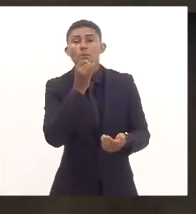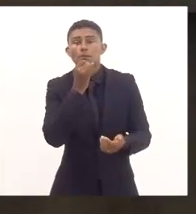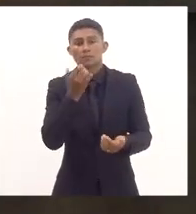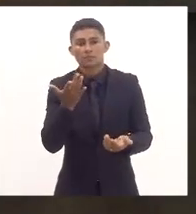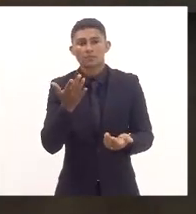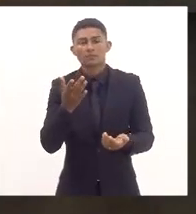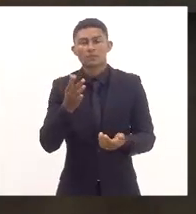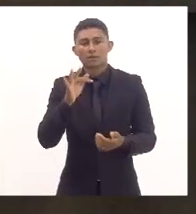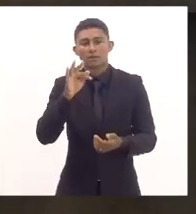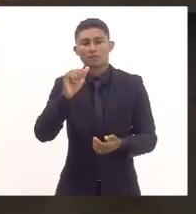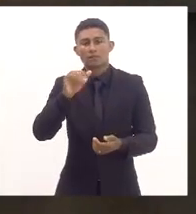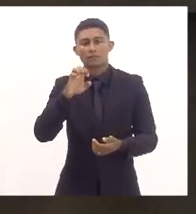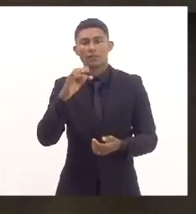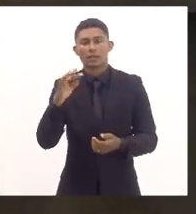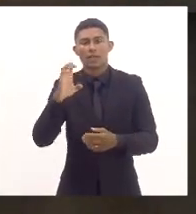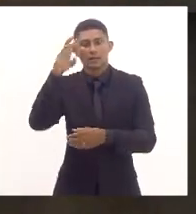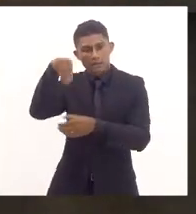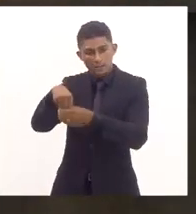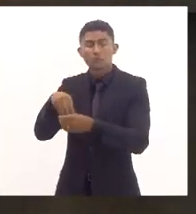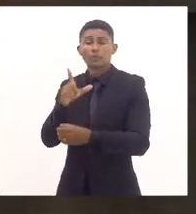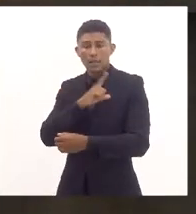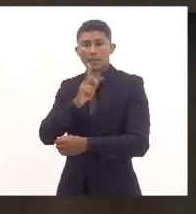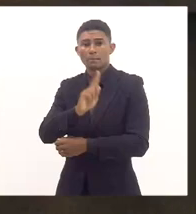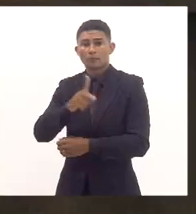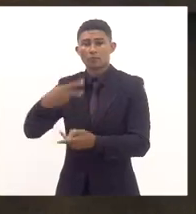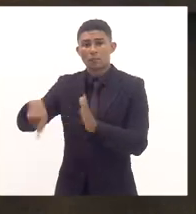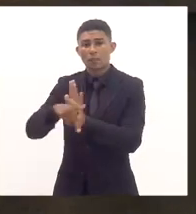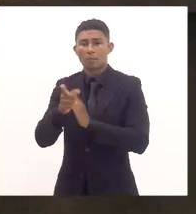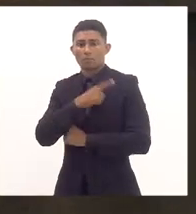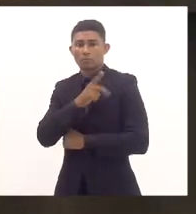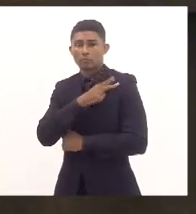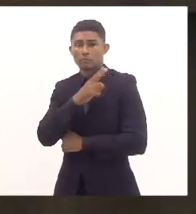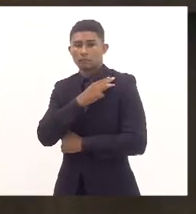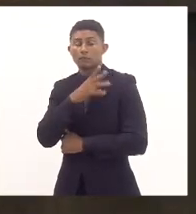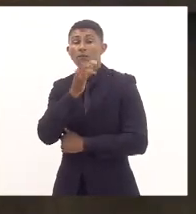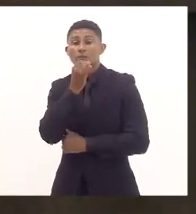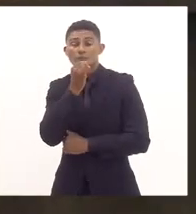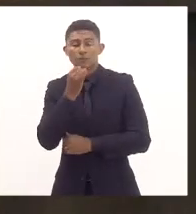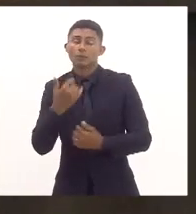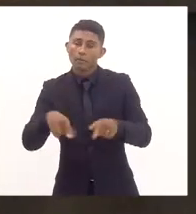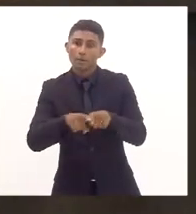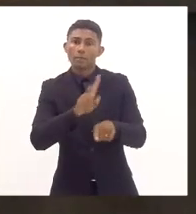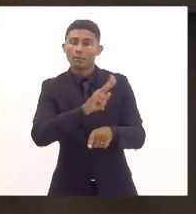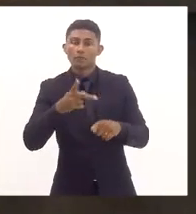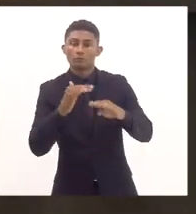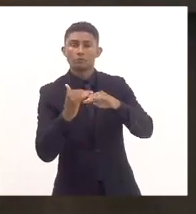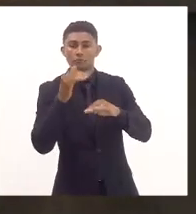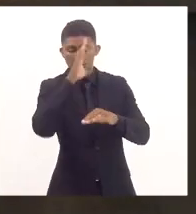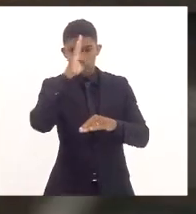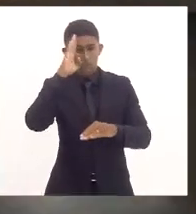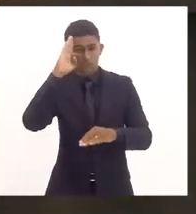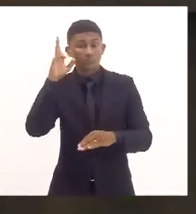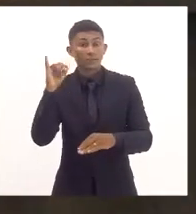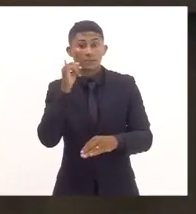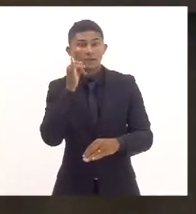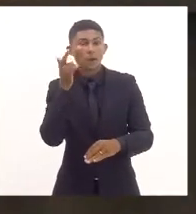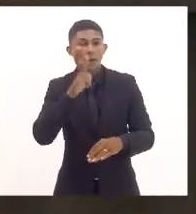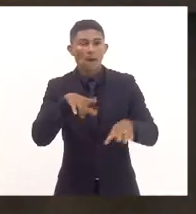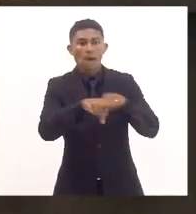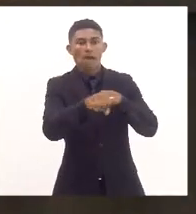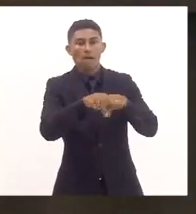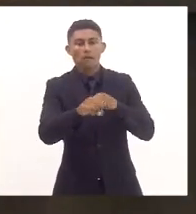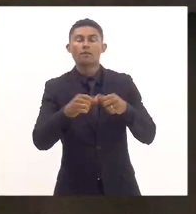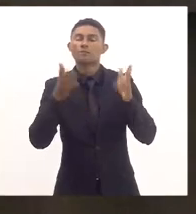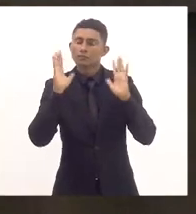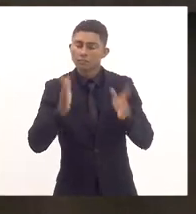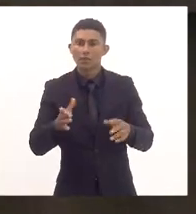e tem professor de nível superior mais eles quando tem o nível superior ele já mudam de classe e já passam a